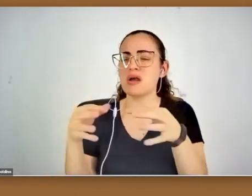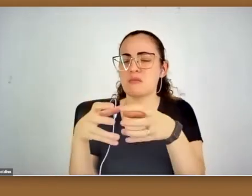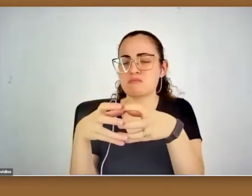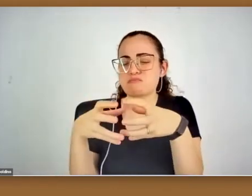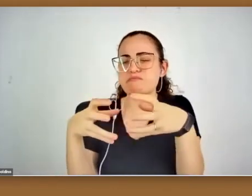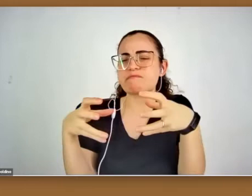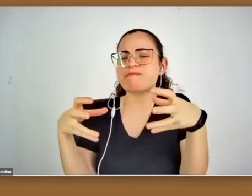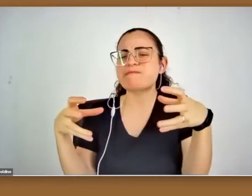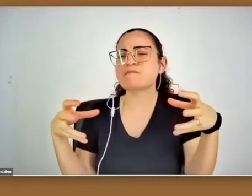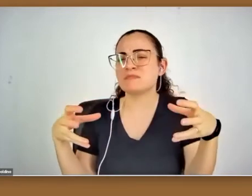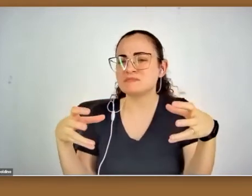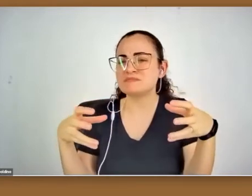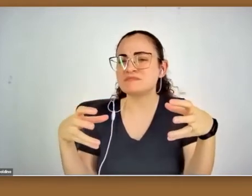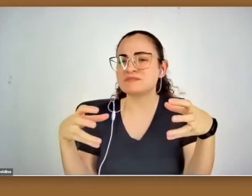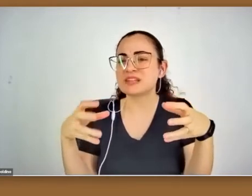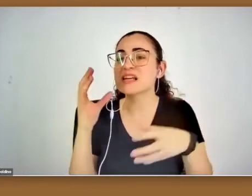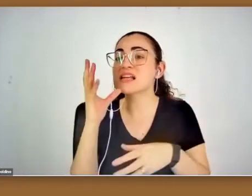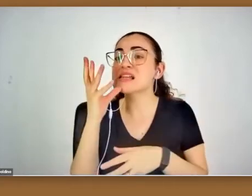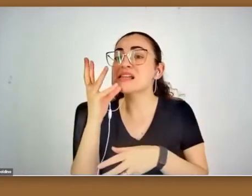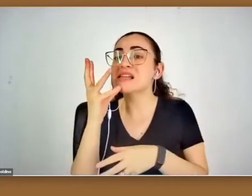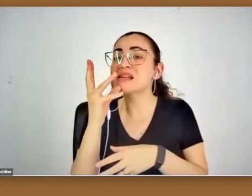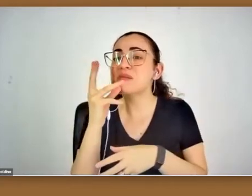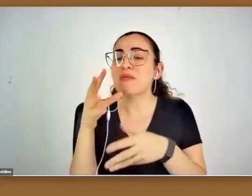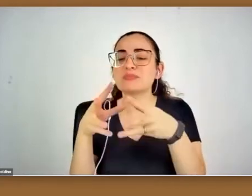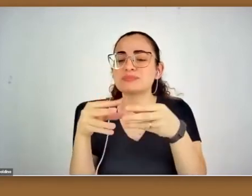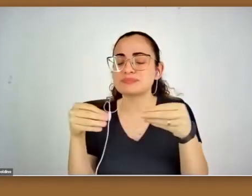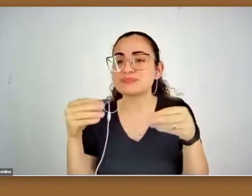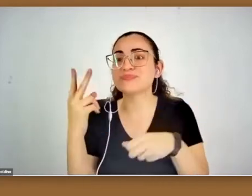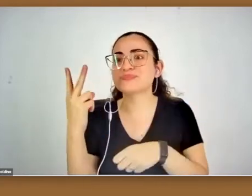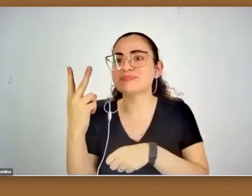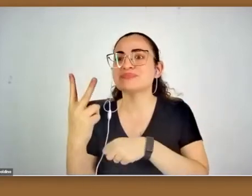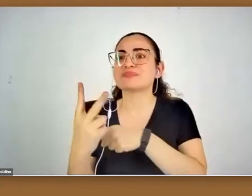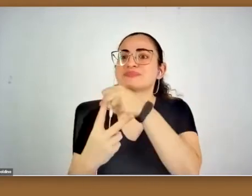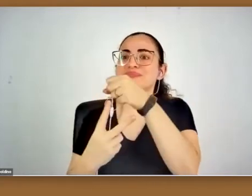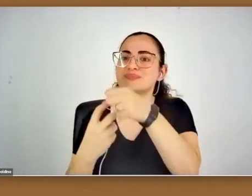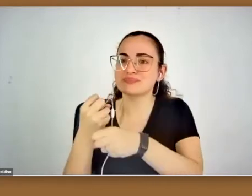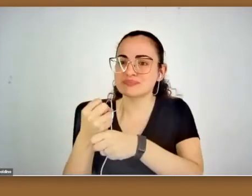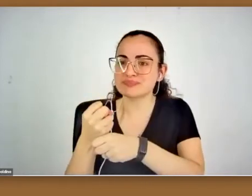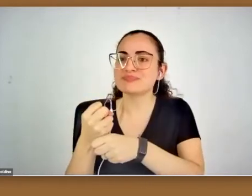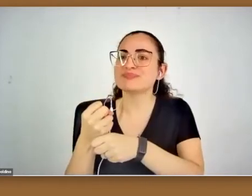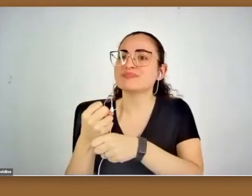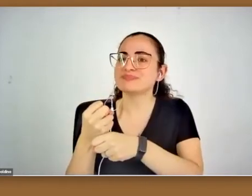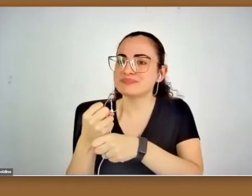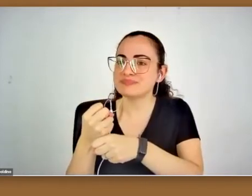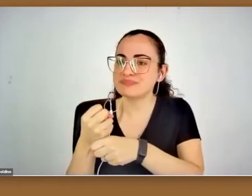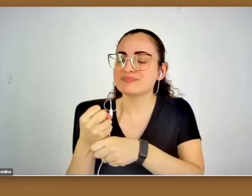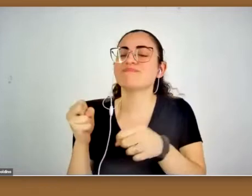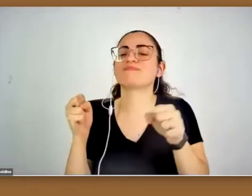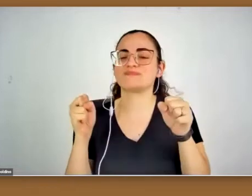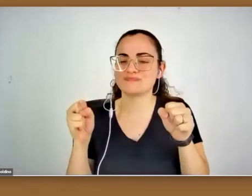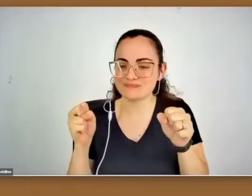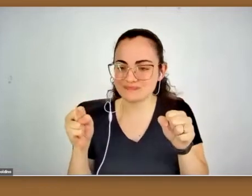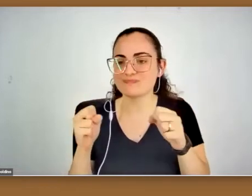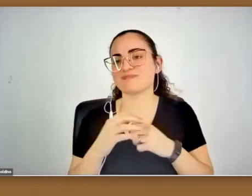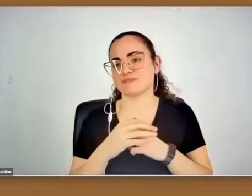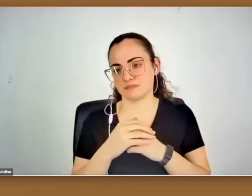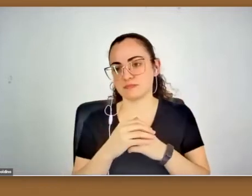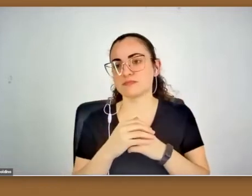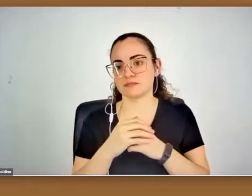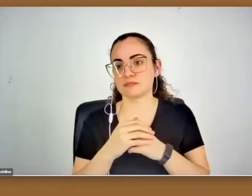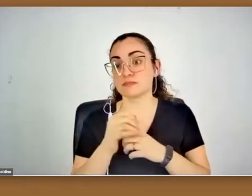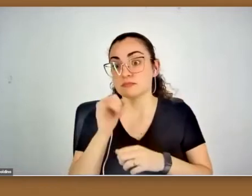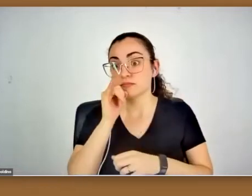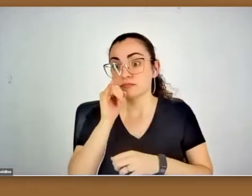que você sente no período mais curto, né? São os primeiros dias da doença, quando você está com febre, principalmente. A chikungunya ela tem